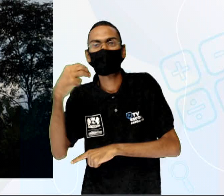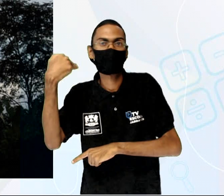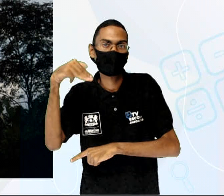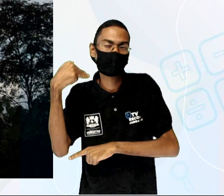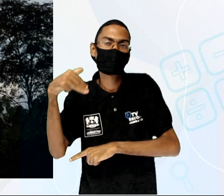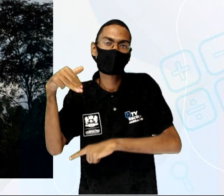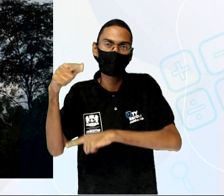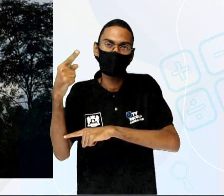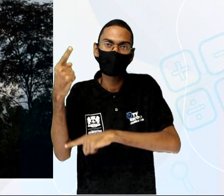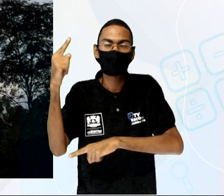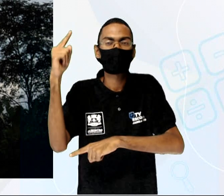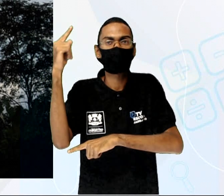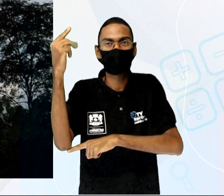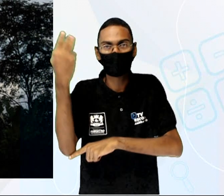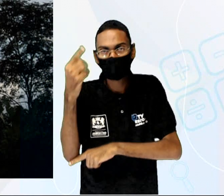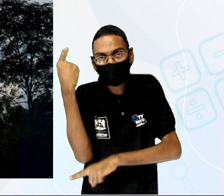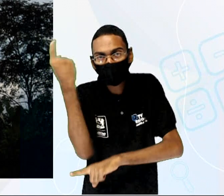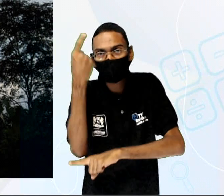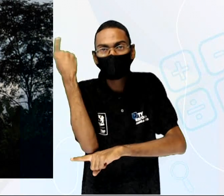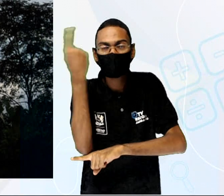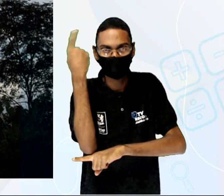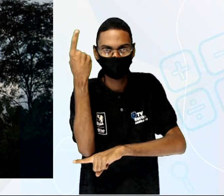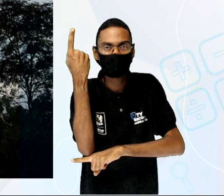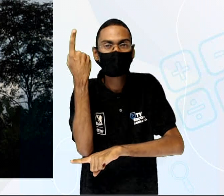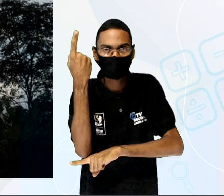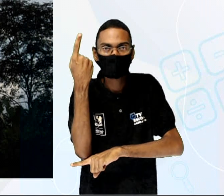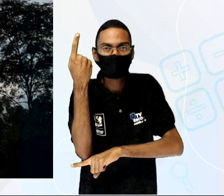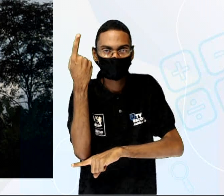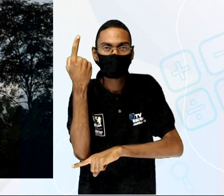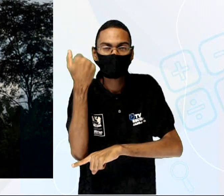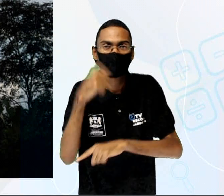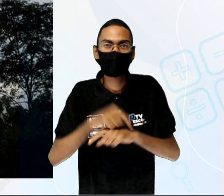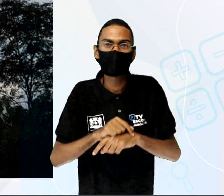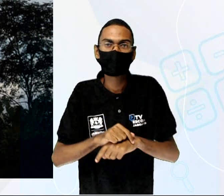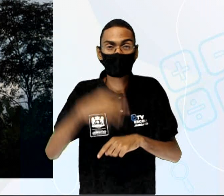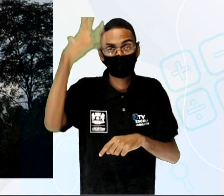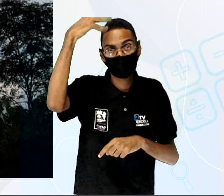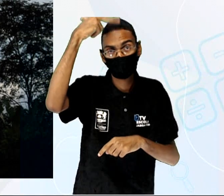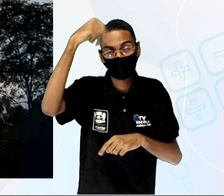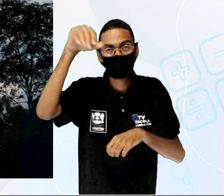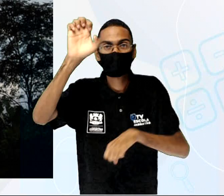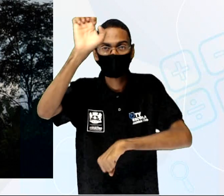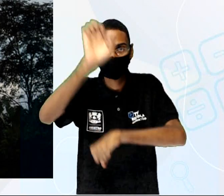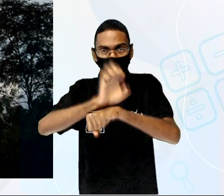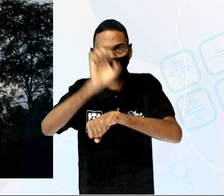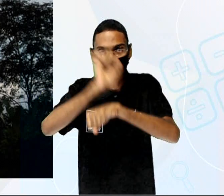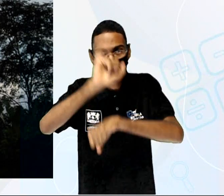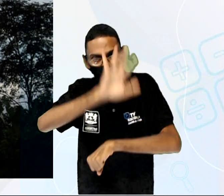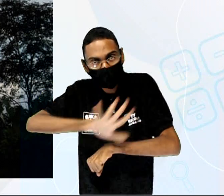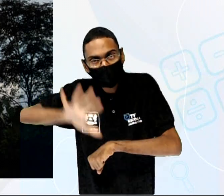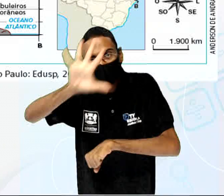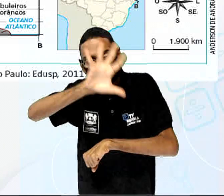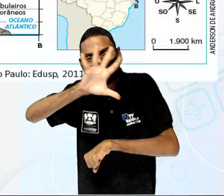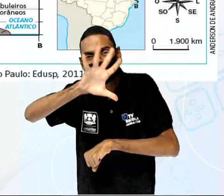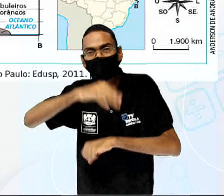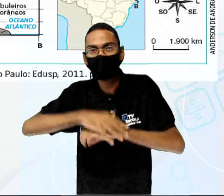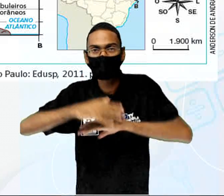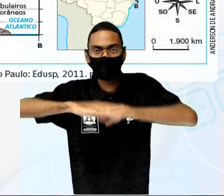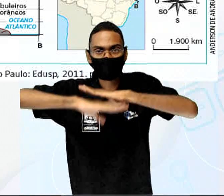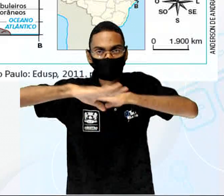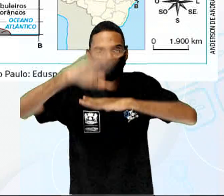altitude, localizado na Serra do Imeiri, lá no estado do Amazonas, é o ponto mais alto do relevo